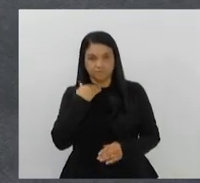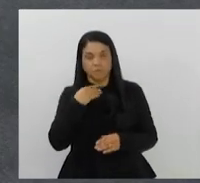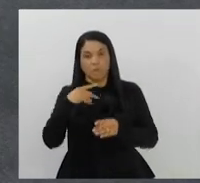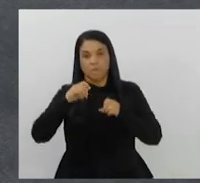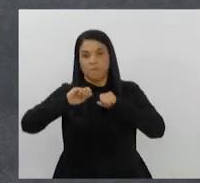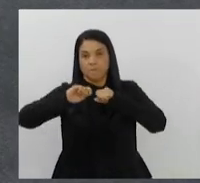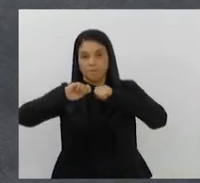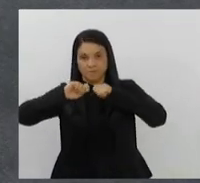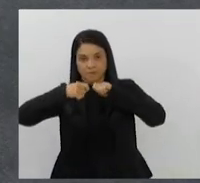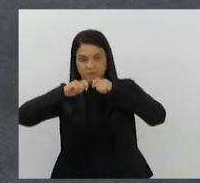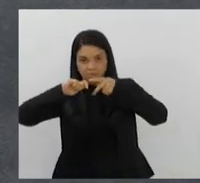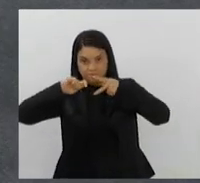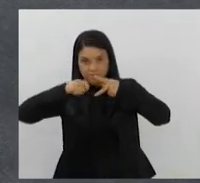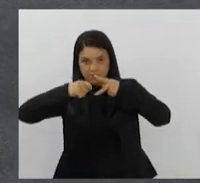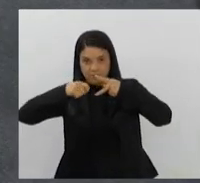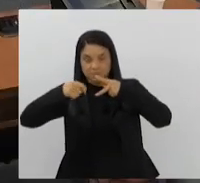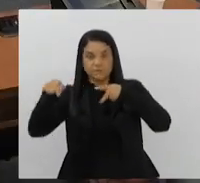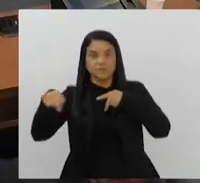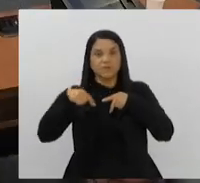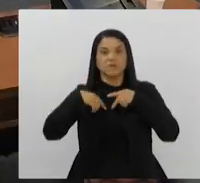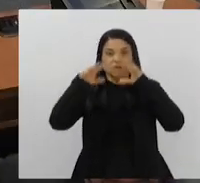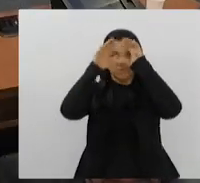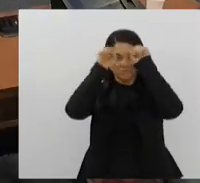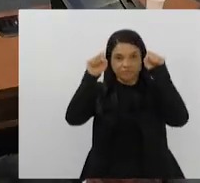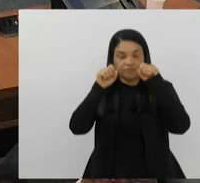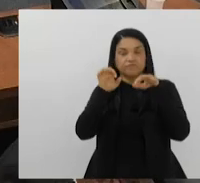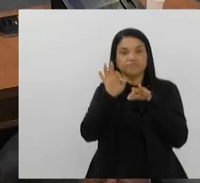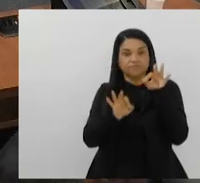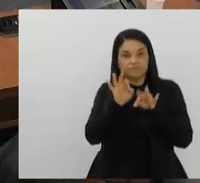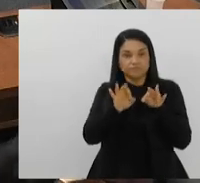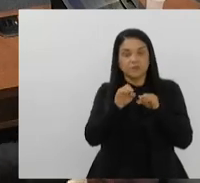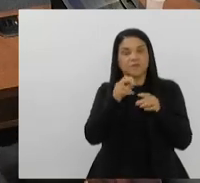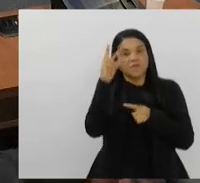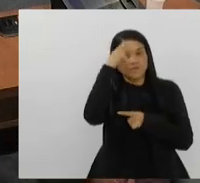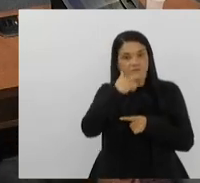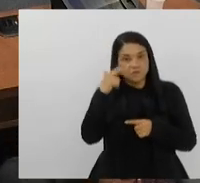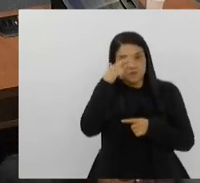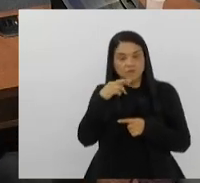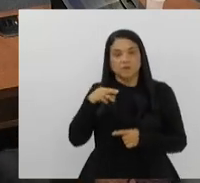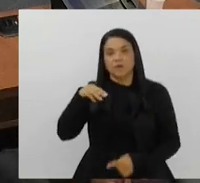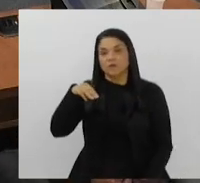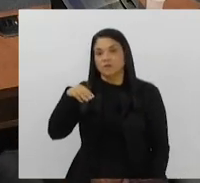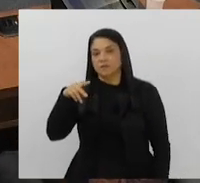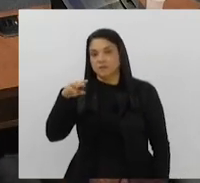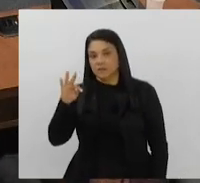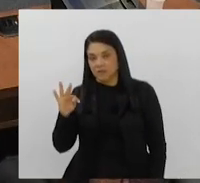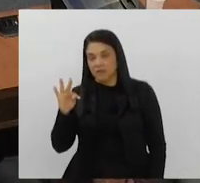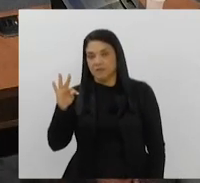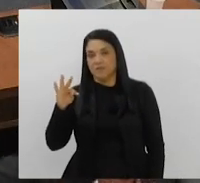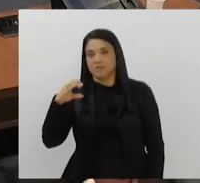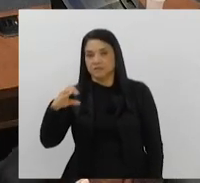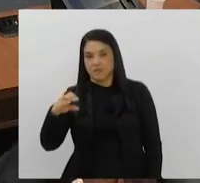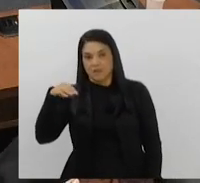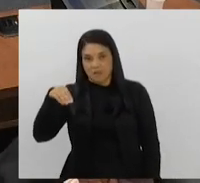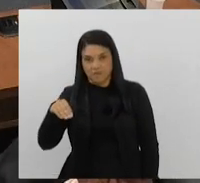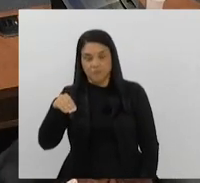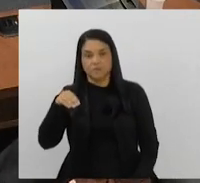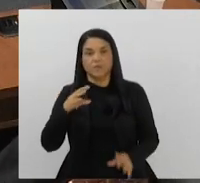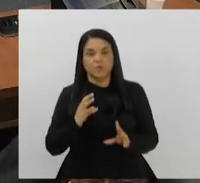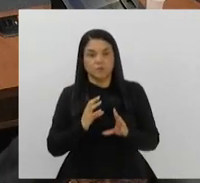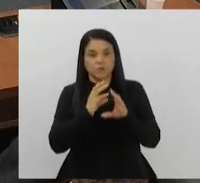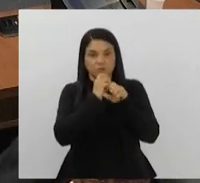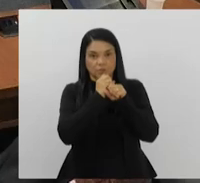fiscalizar essas emendas no âmbito do município da capital, o TCM, e o Tribunal de Contas do Estado